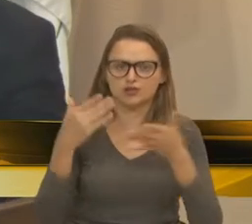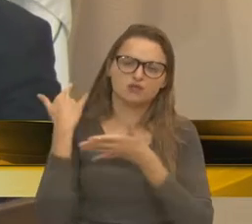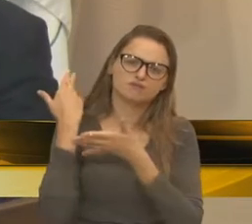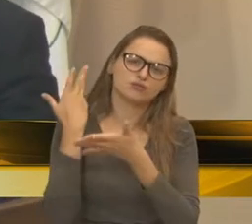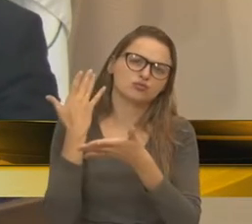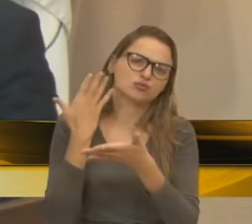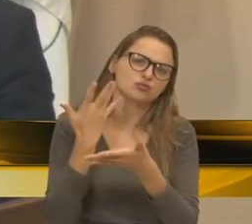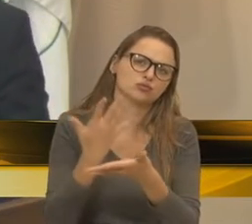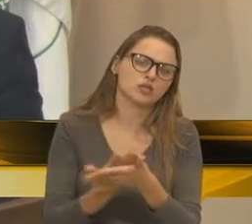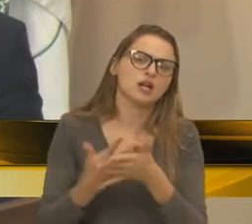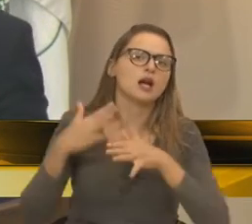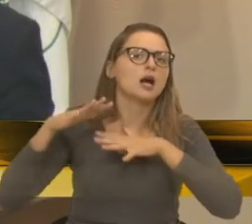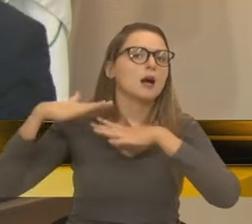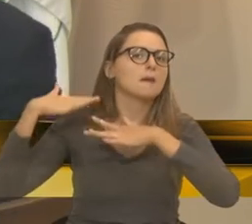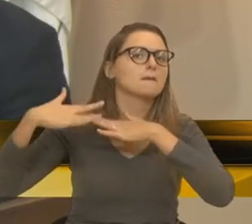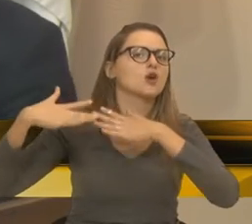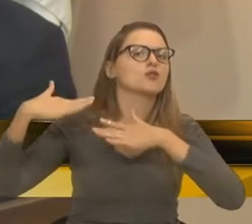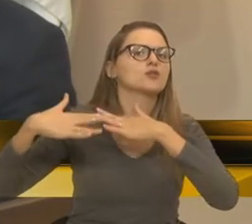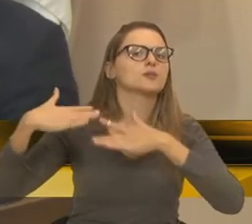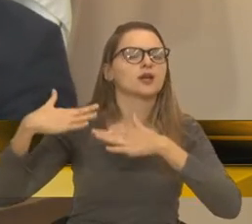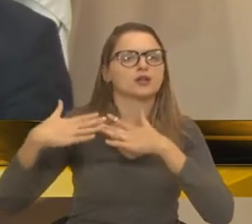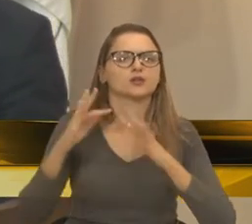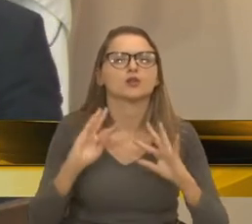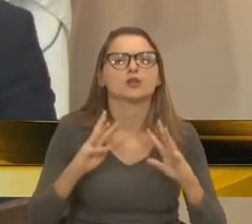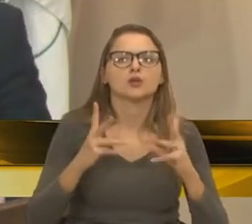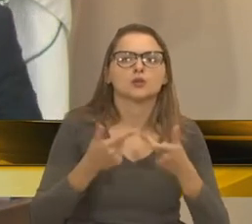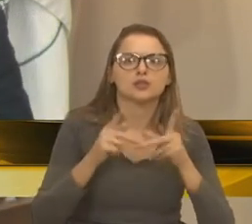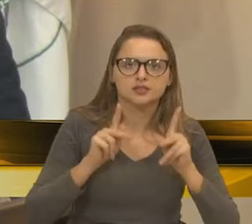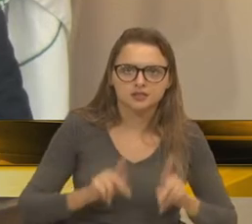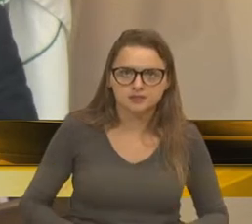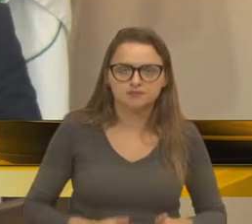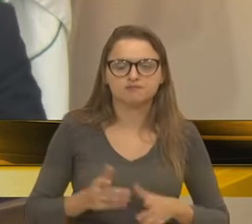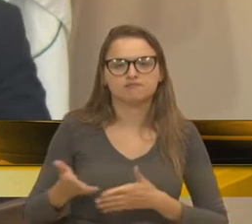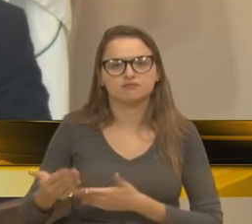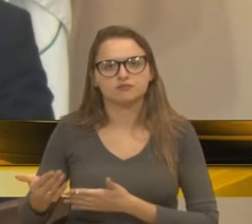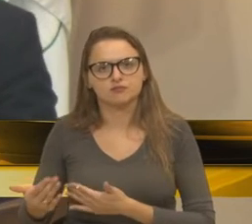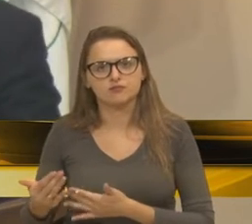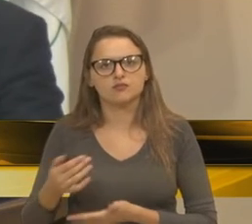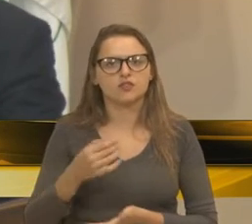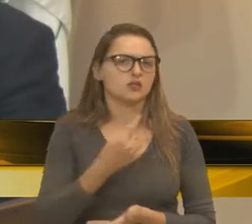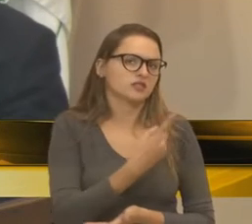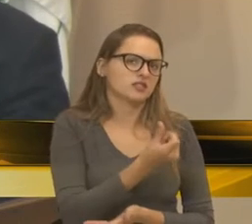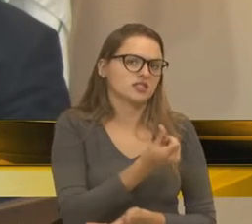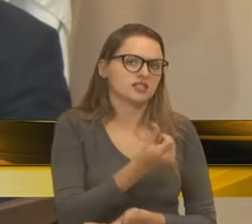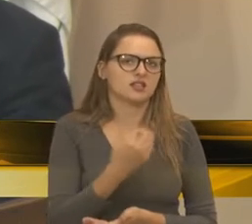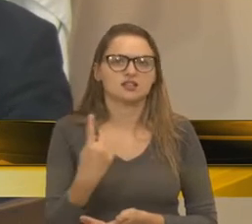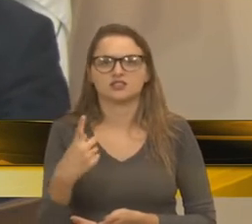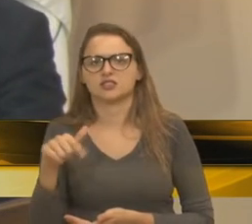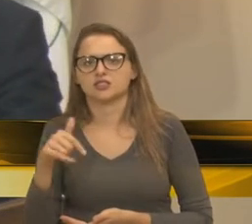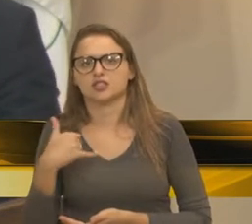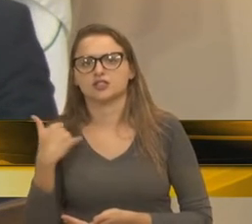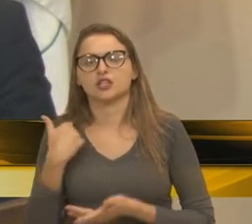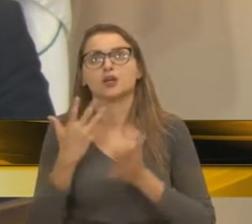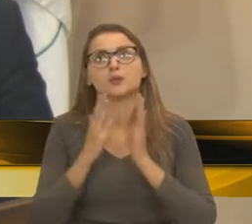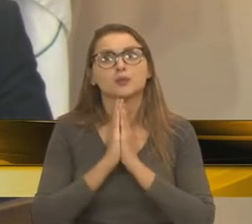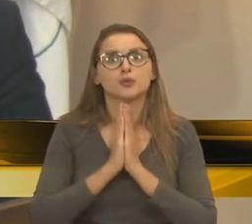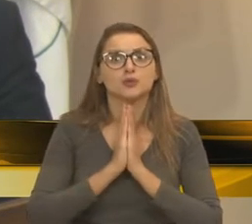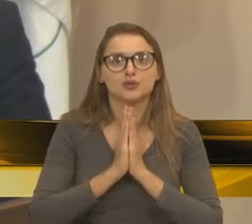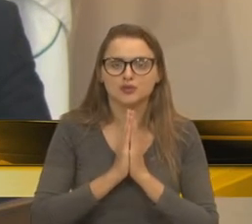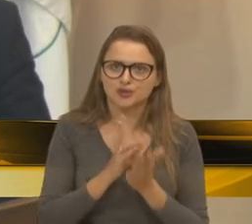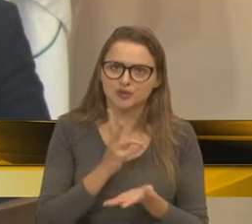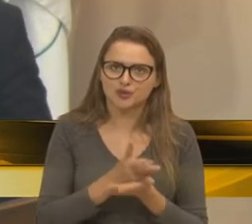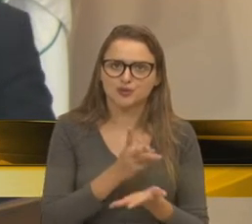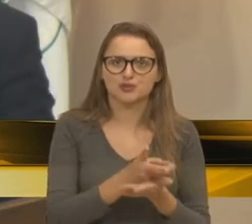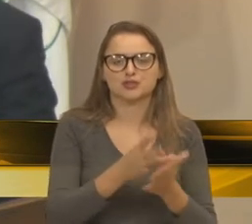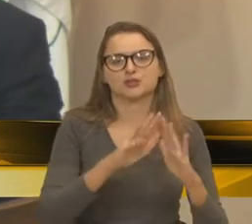a se mobilizar. E quantos relatos nós ouvimos de jovens de 16, 17, 18 anos, por favor, nos ajude a manter essa escola no